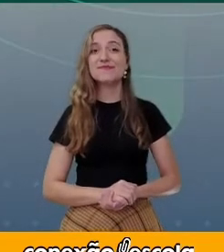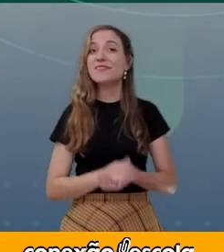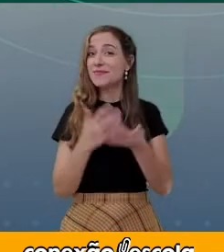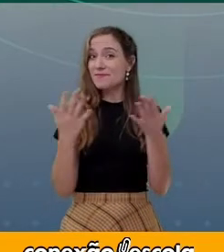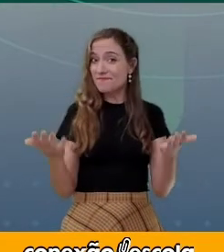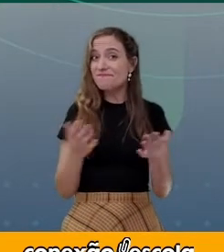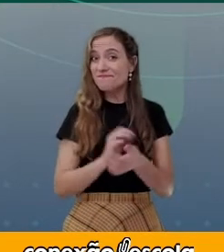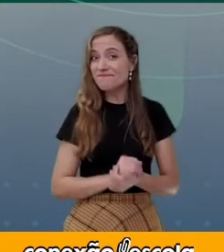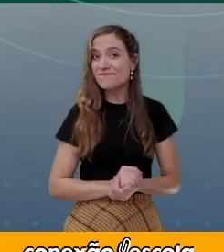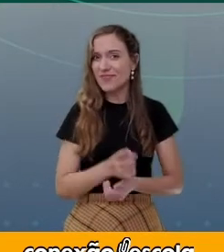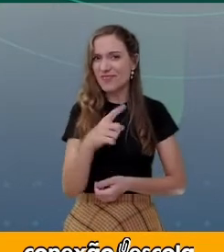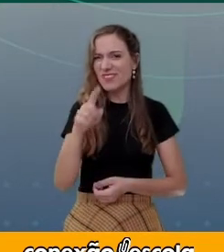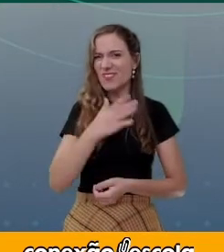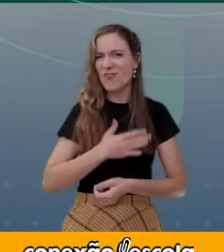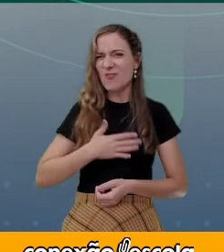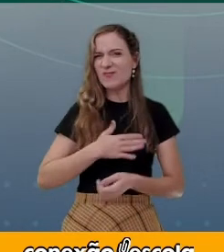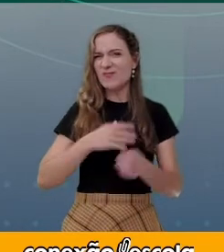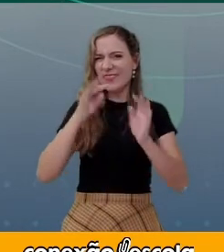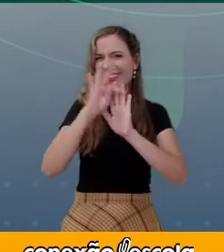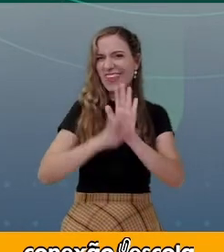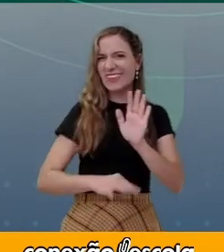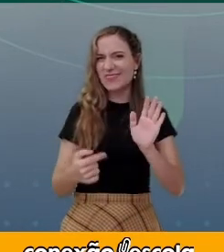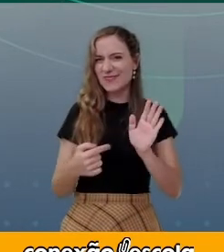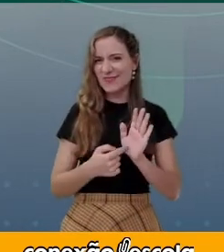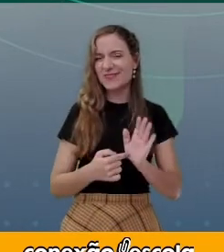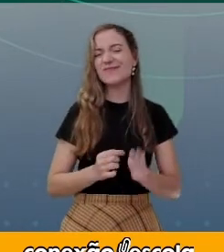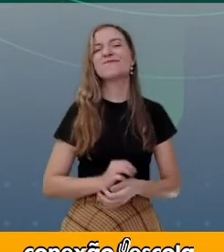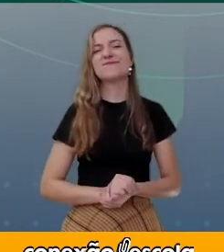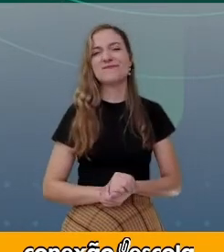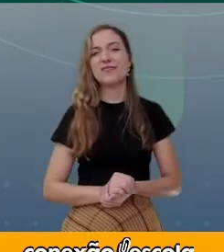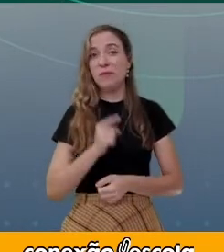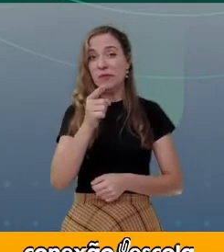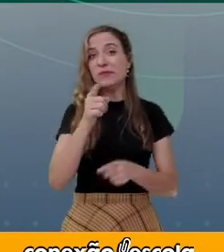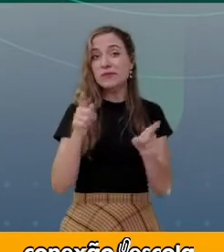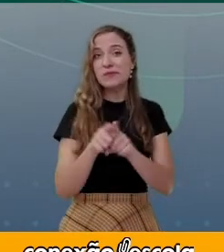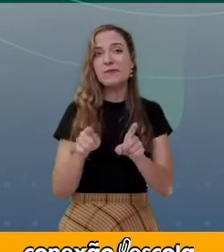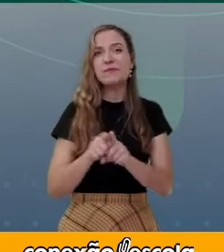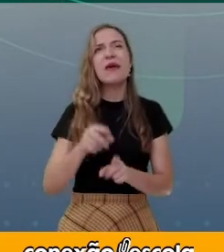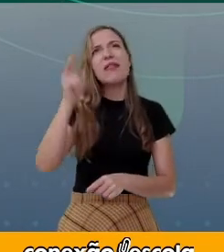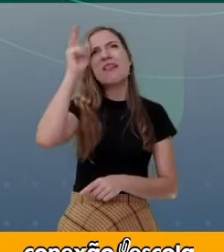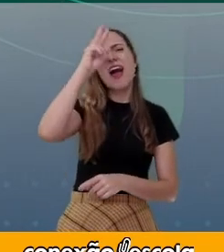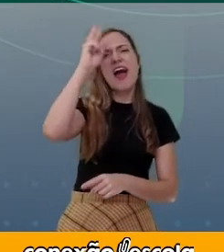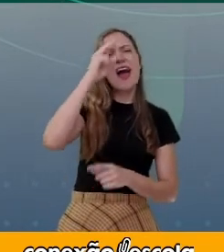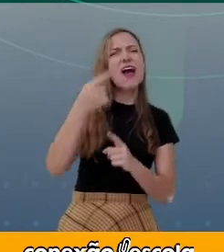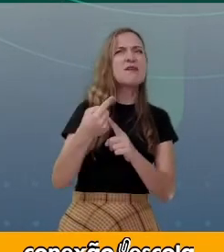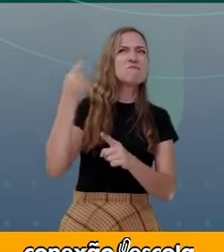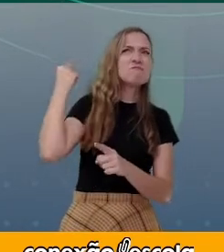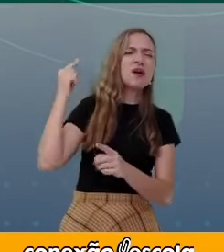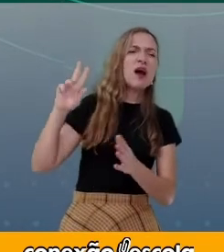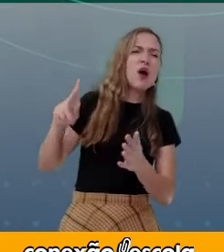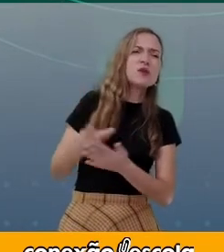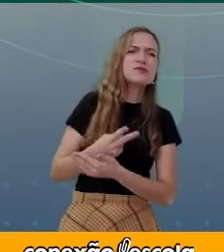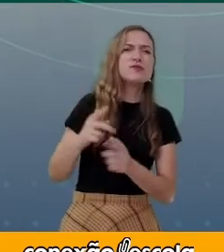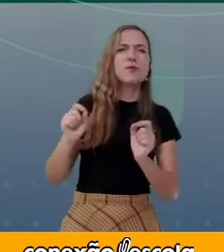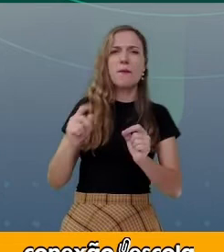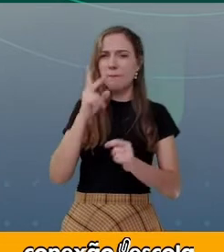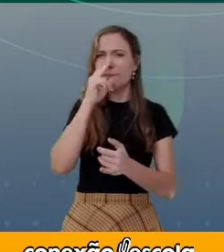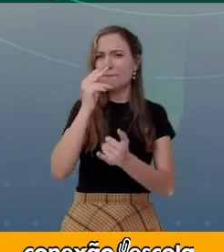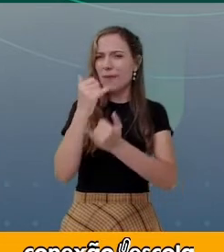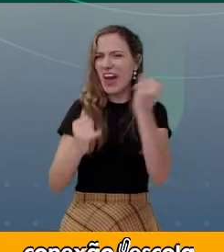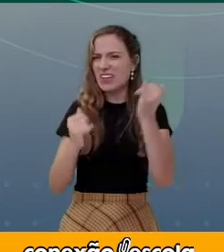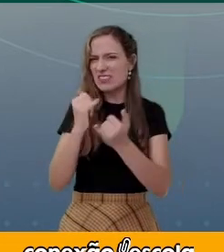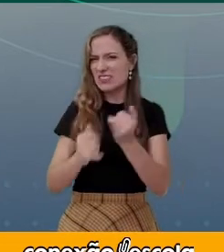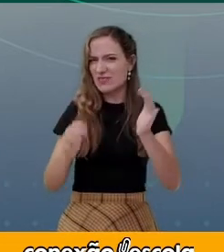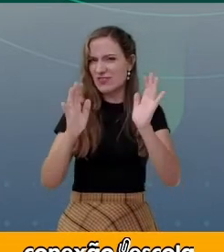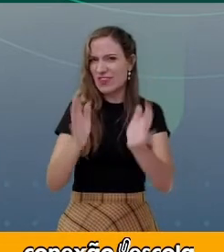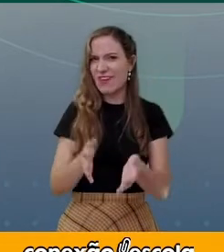E aí gostaram do texto Você tem uma memória uma experiência parecida que